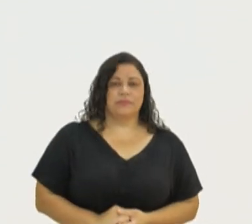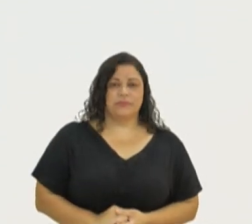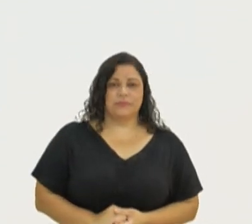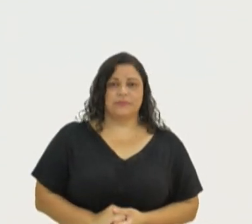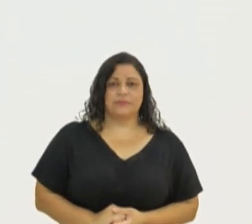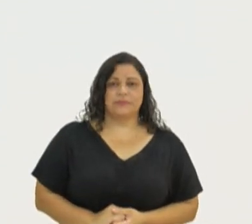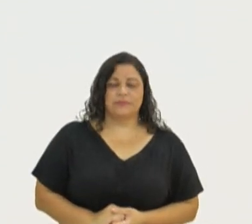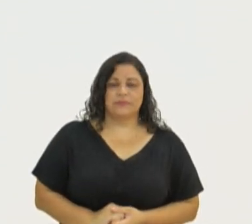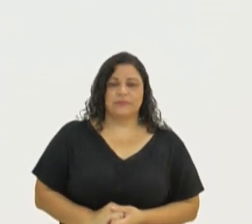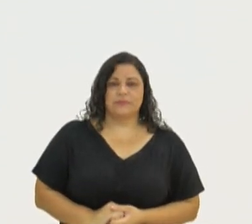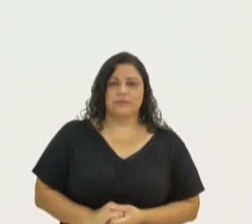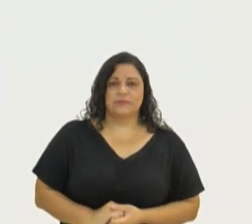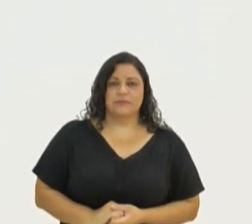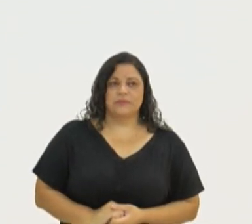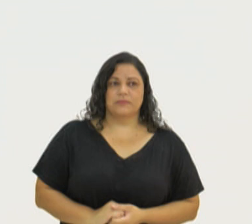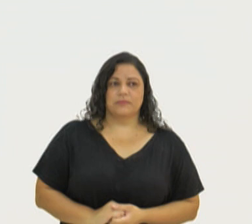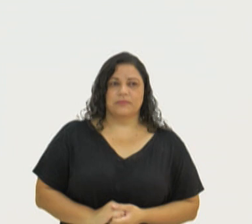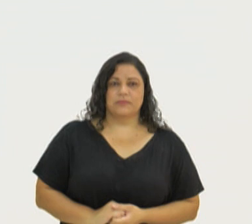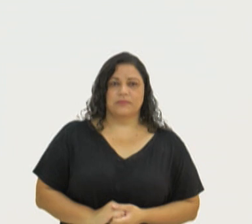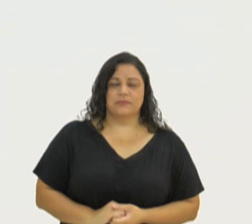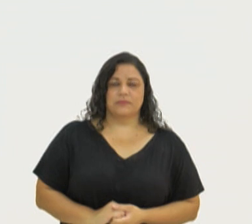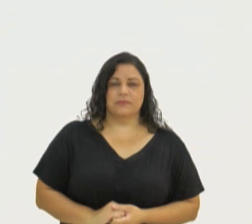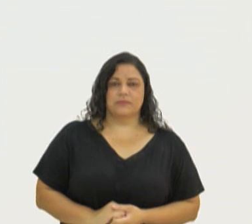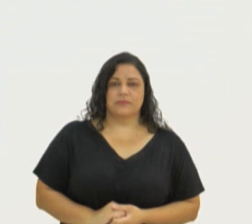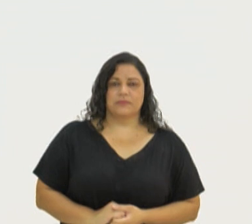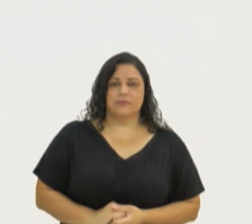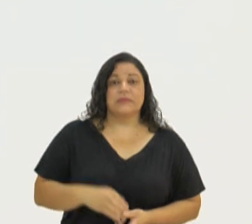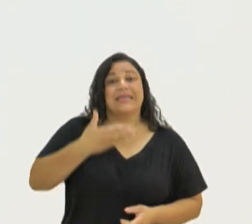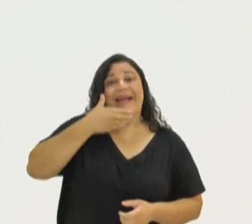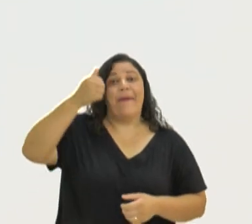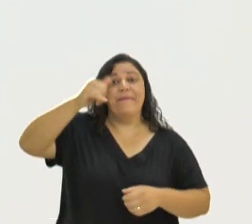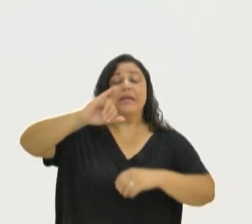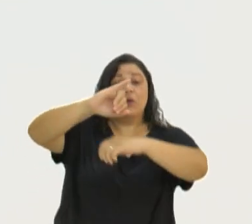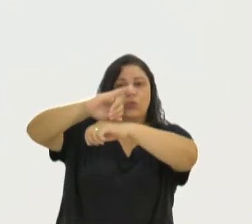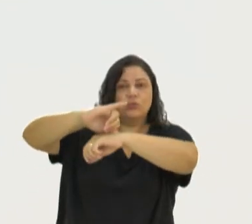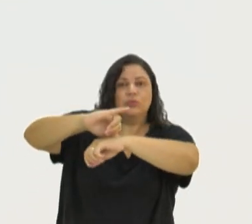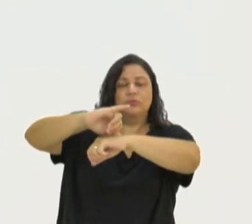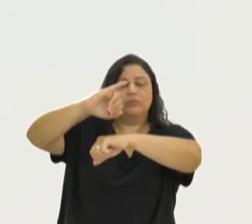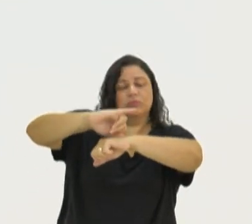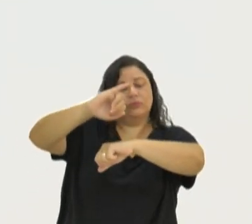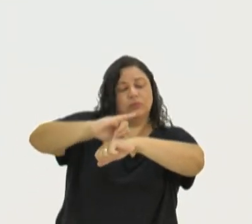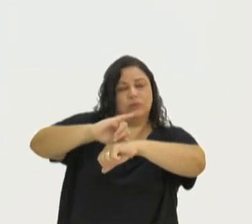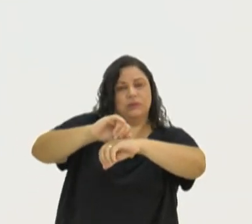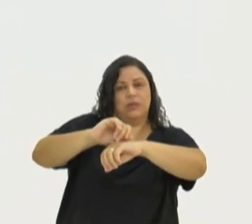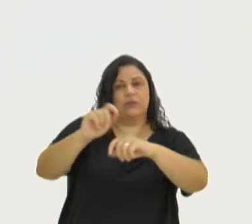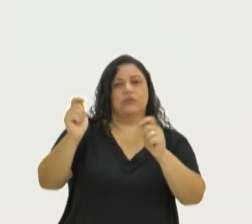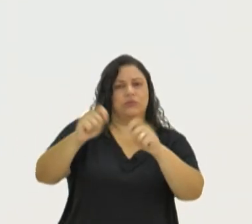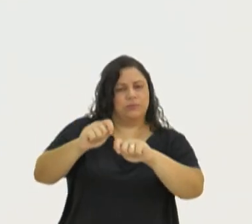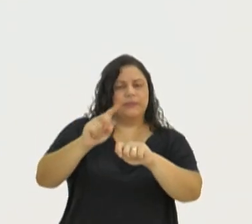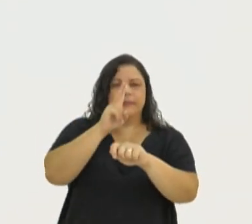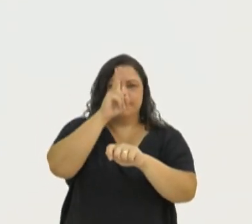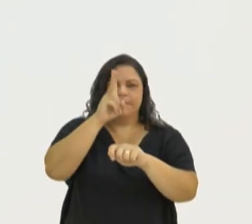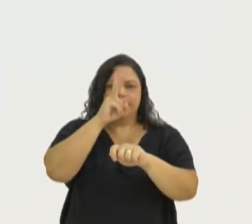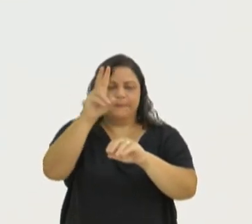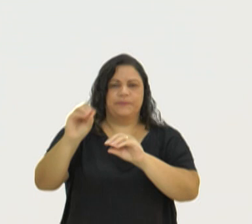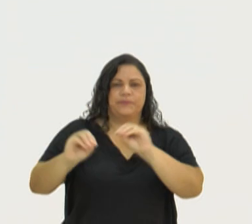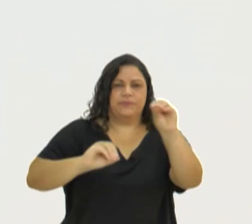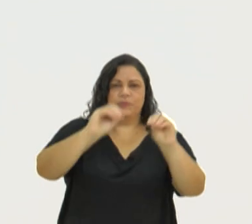Olha só, quanto mais no centro ela está, mais poder ela tem. Então, vamos lá, opa, vamos puxar